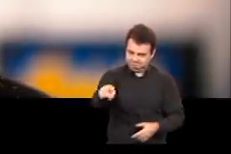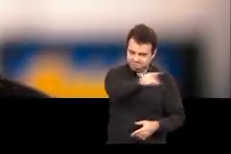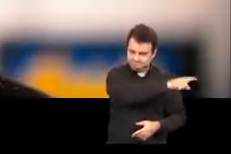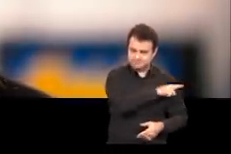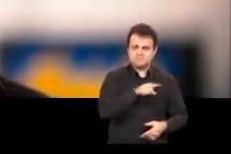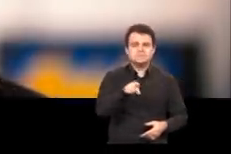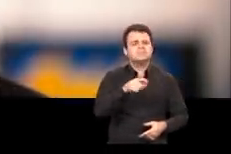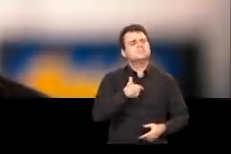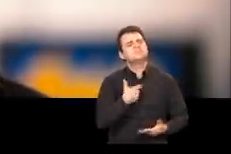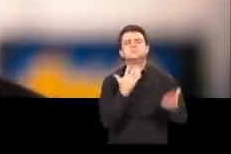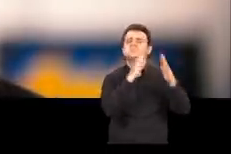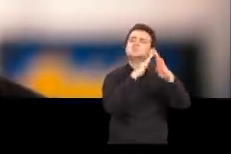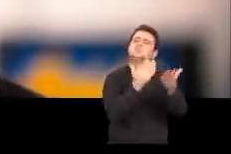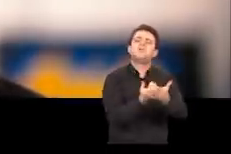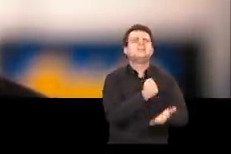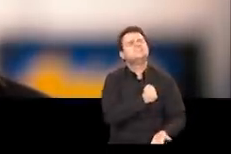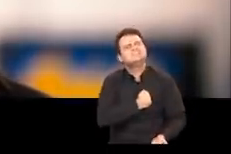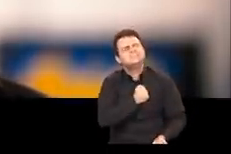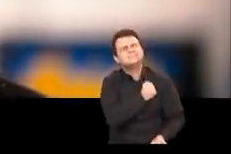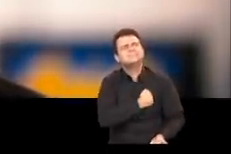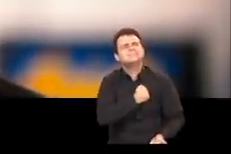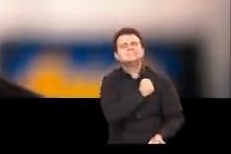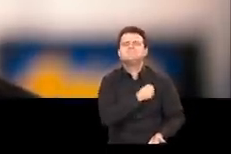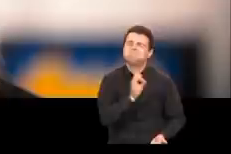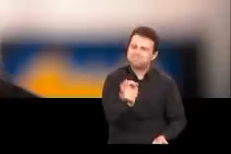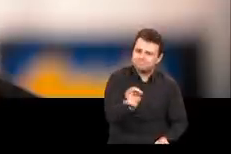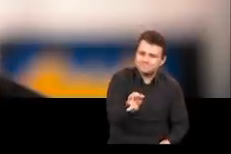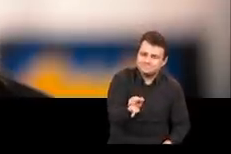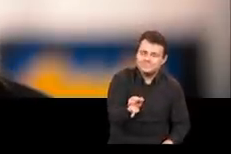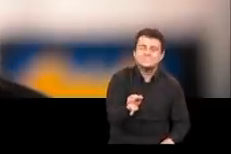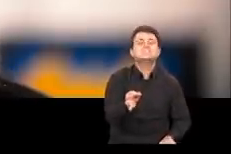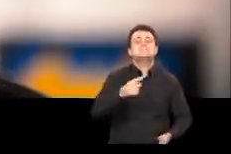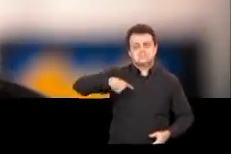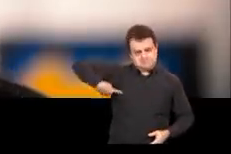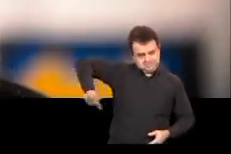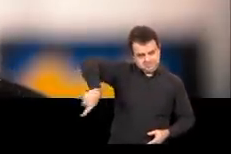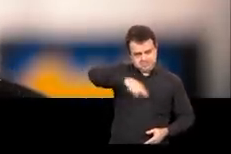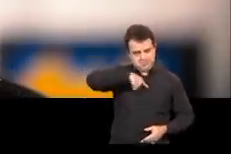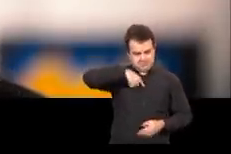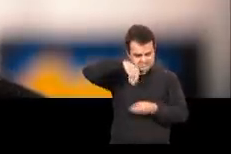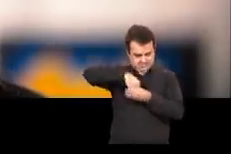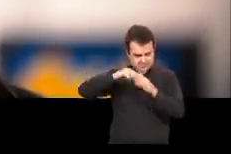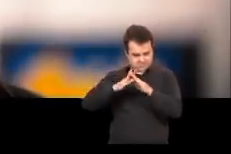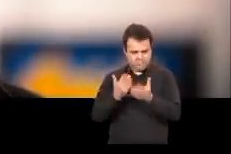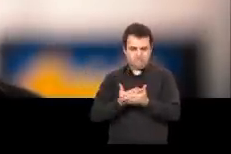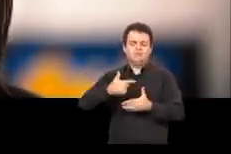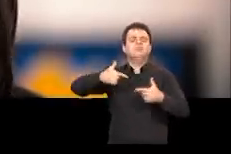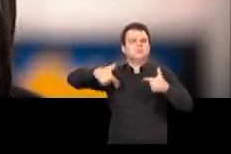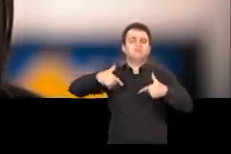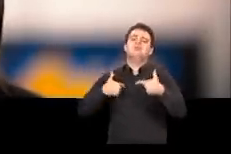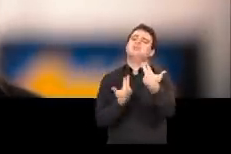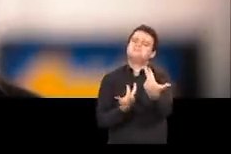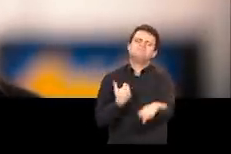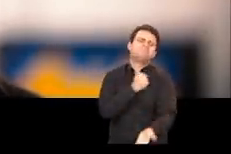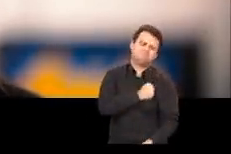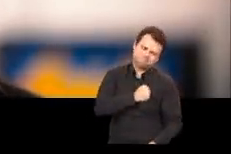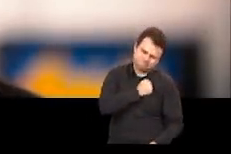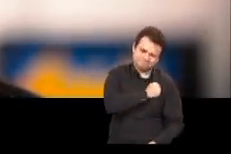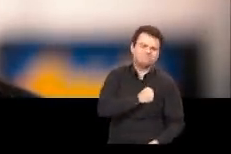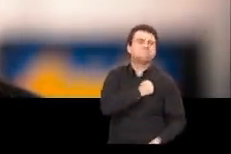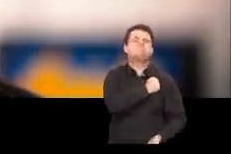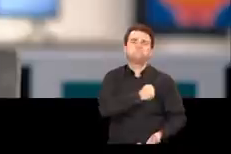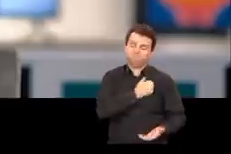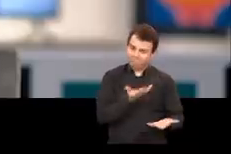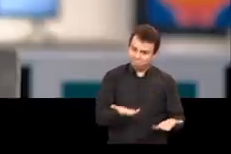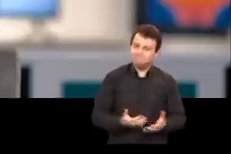estar morrendo de saudades da escola. E tenham a certeza, nós da escola também estamos morrendo de saudades de